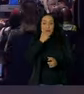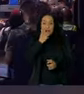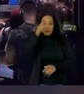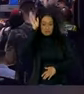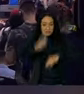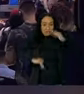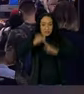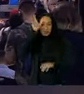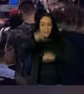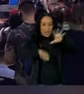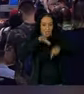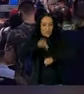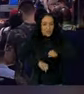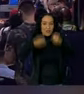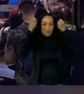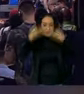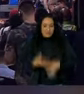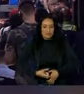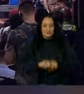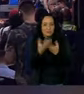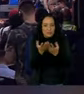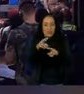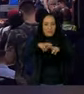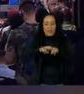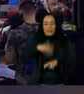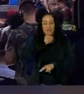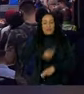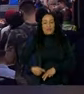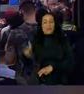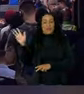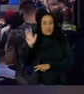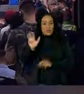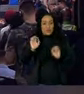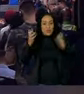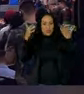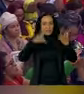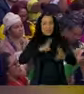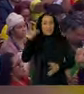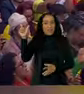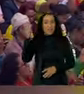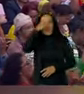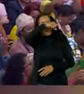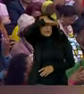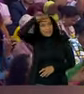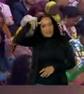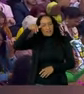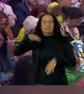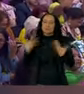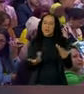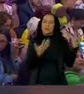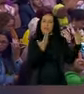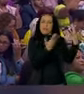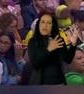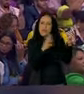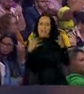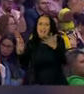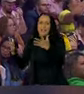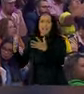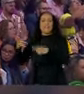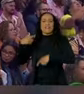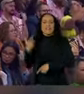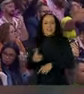falou na composição do G20, foi intermédio do governo Lula no evento que teve lá em Manaus. Então, pessoal, uma salva de palmas para